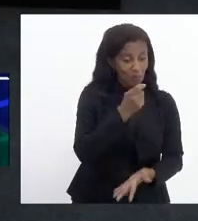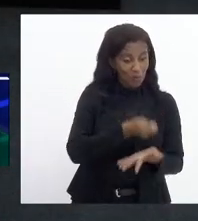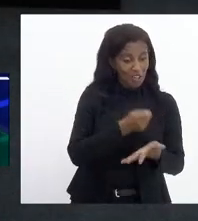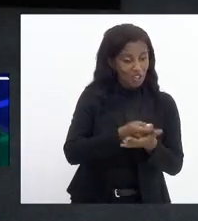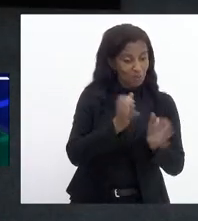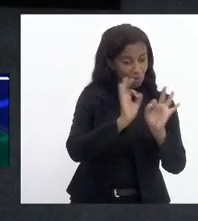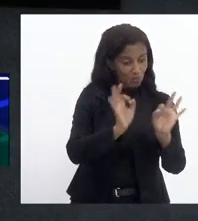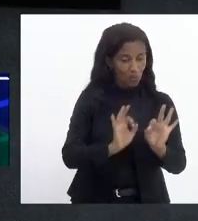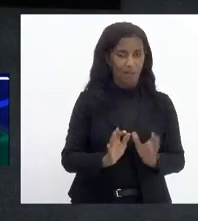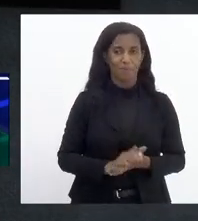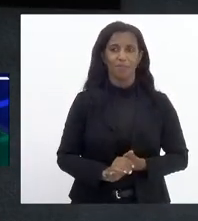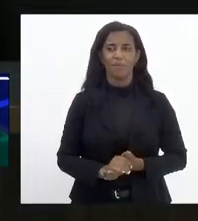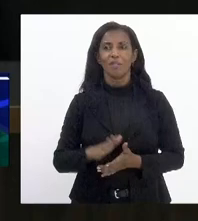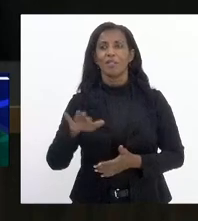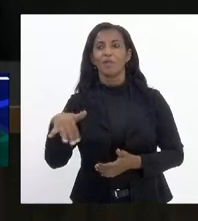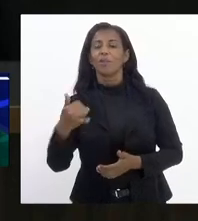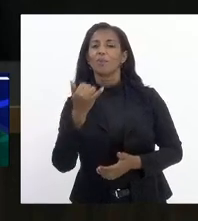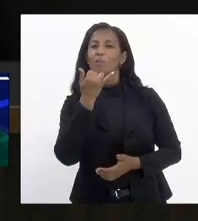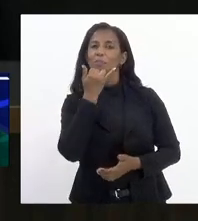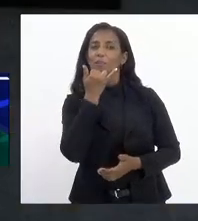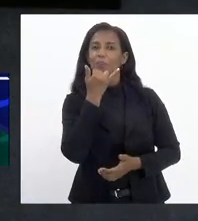me perdoe, senhor presidente. Salvo.